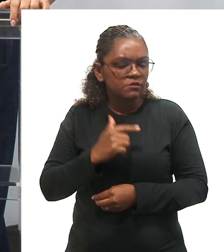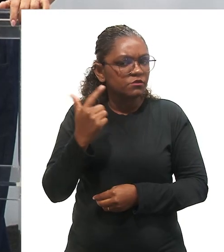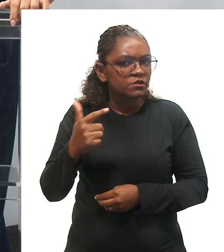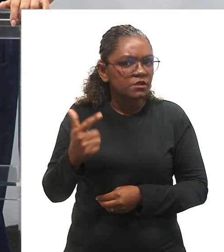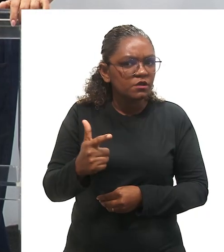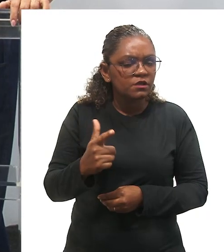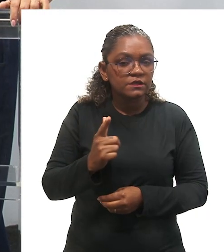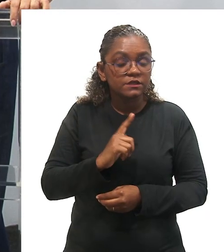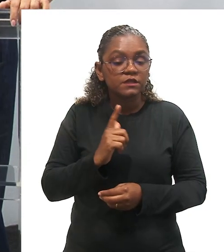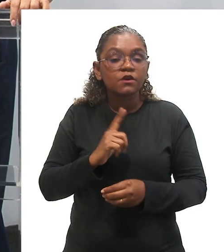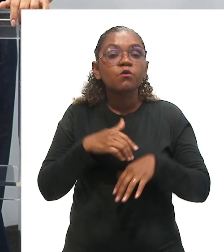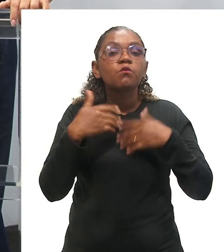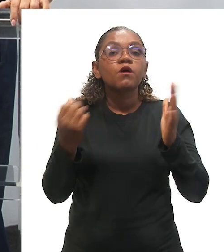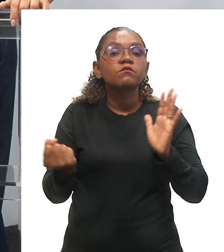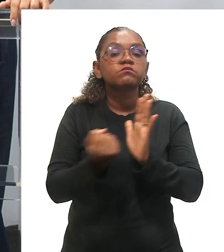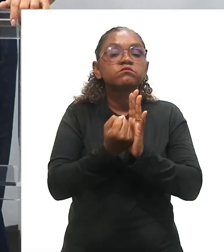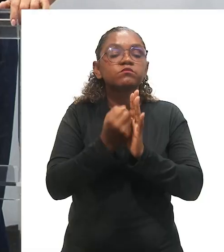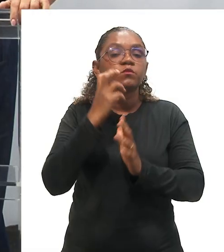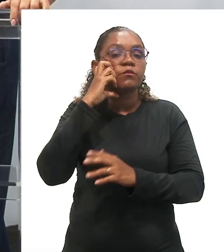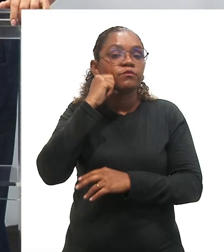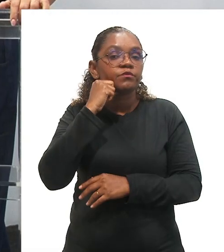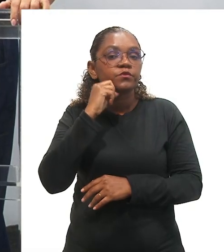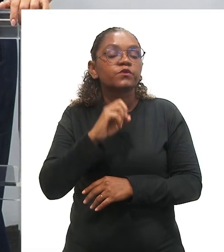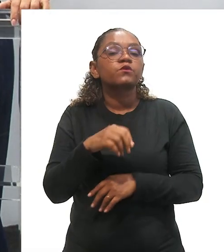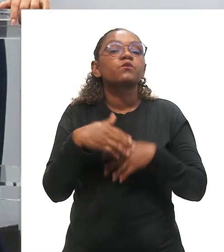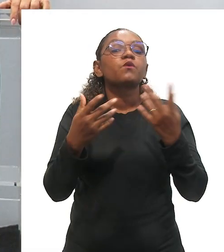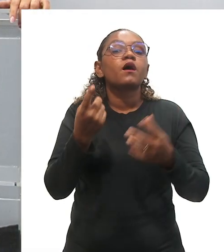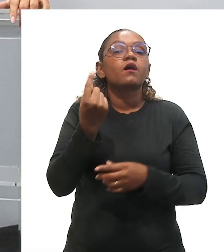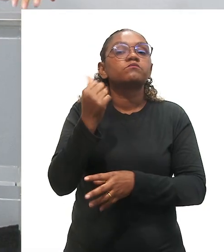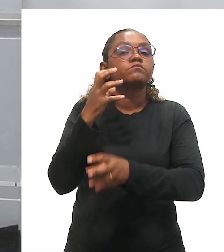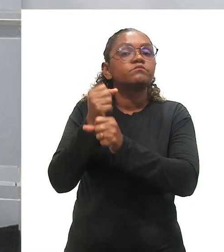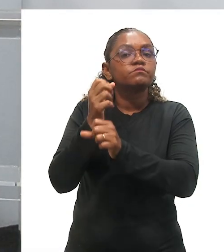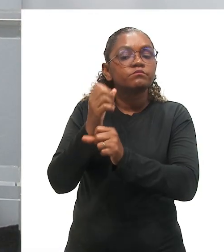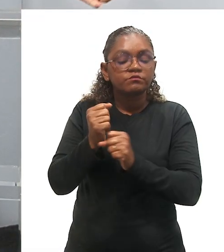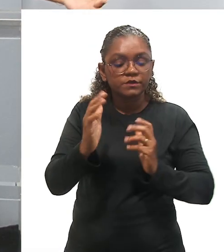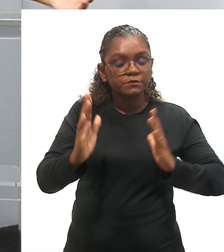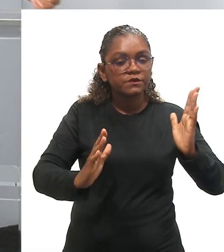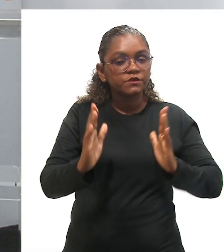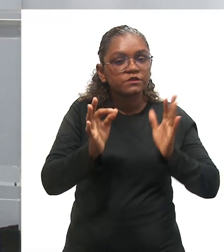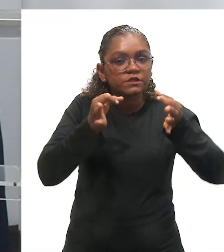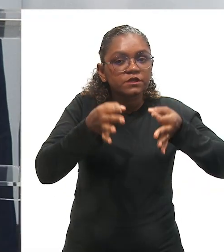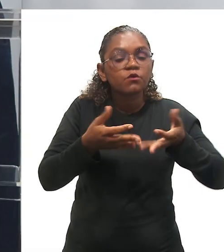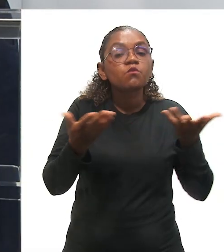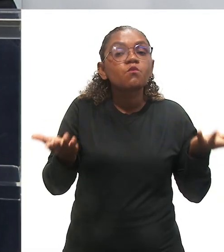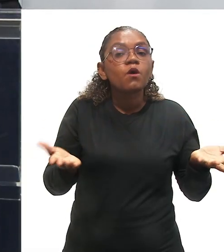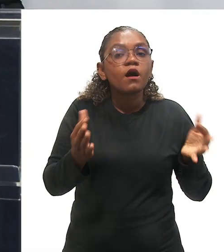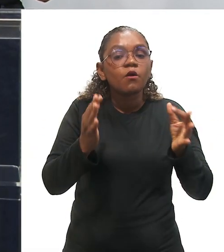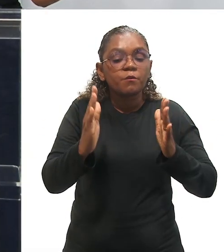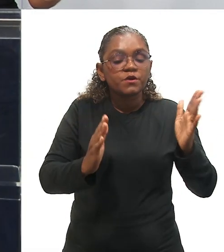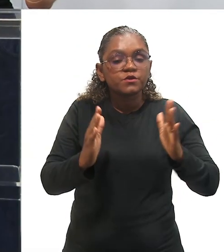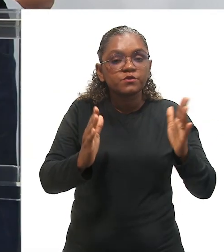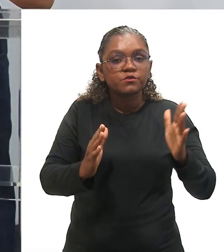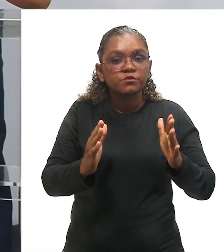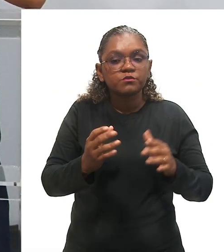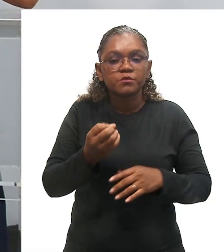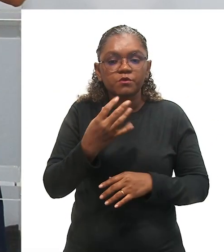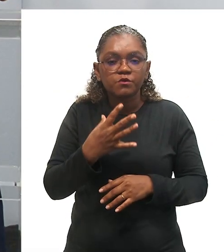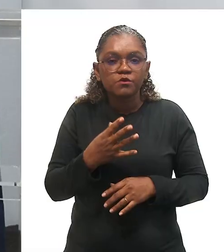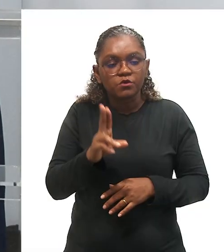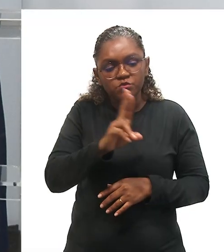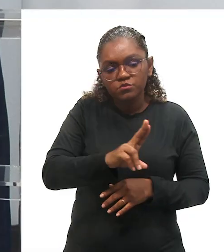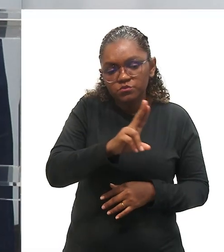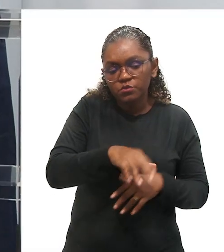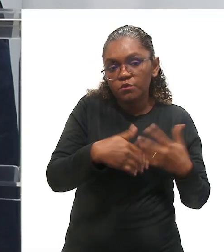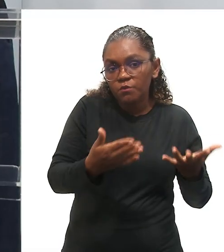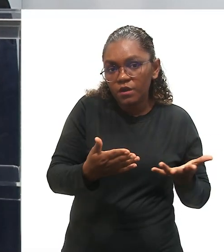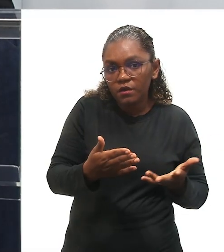patrimônio, qual foi o orçamento do órgão em determinado período, o que ele utilizou, o que ele deixou de